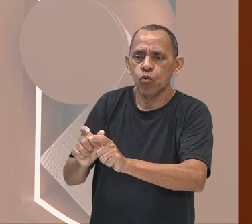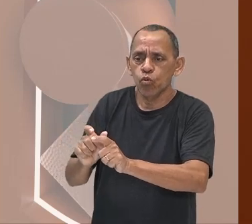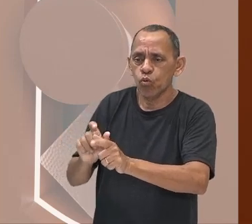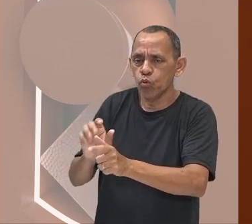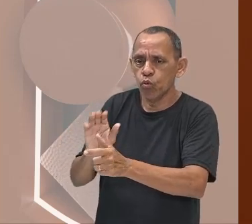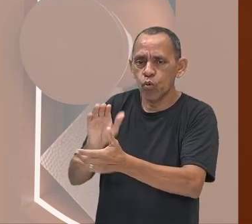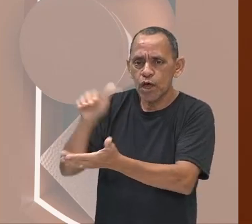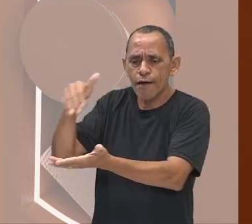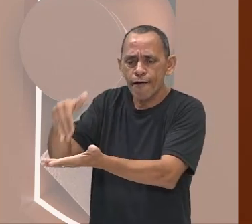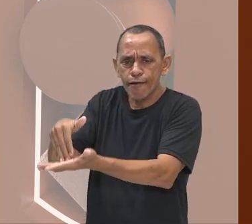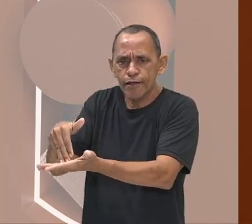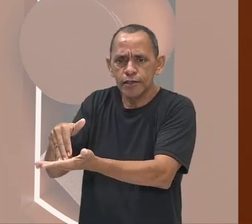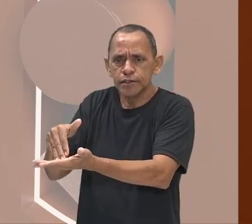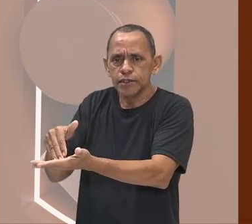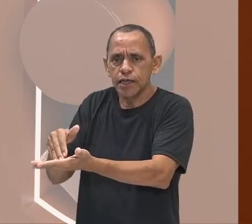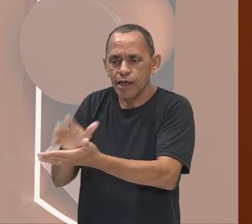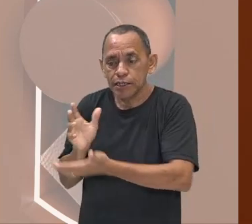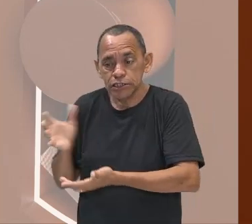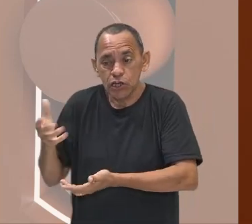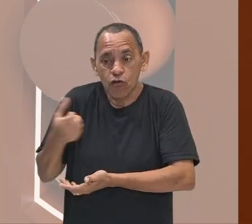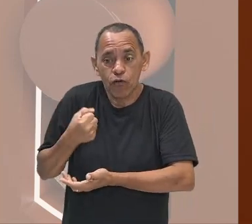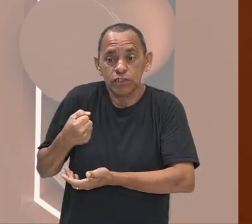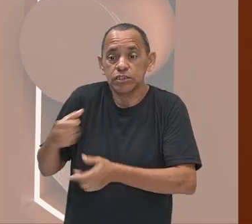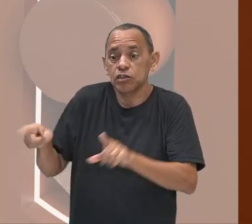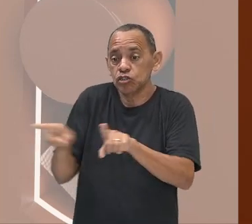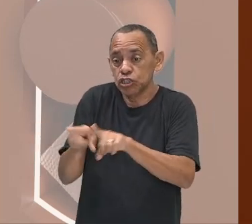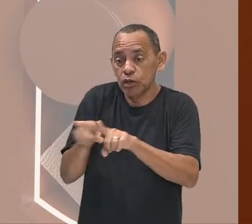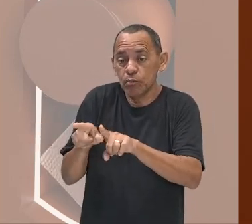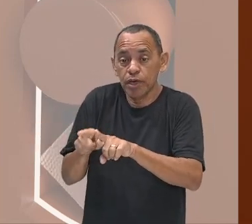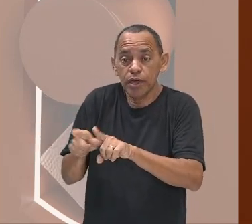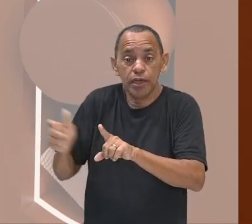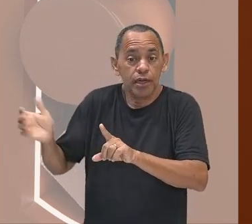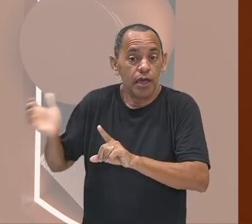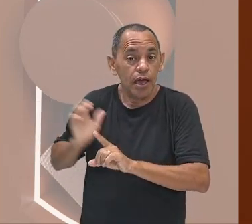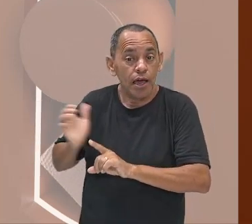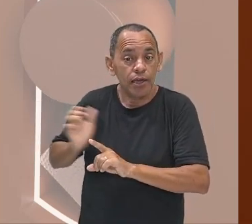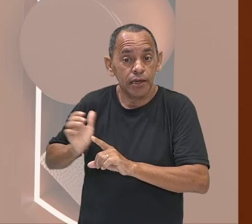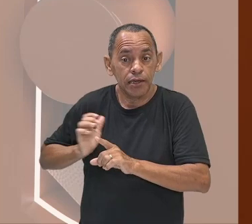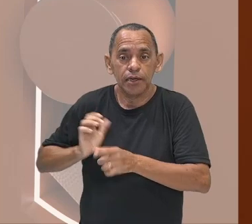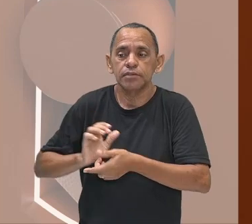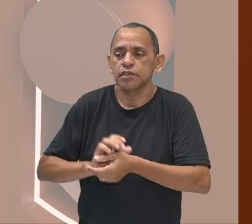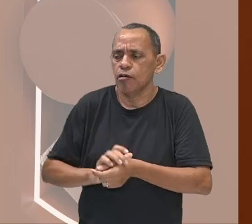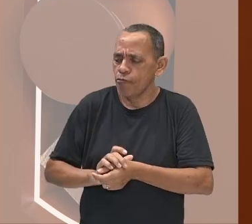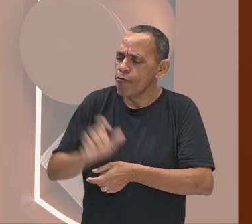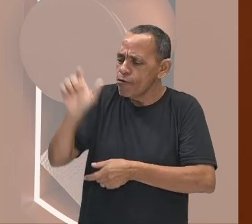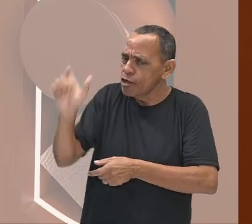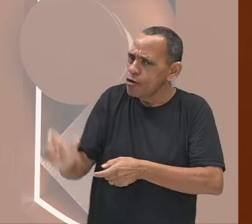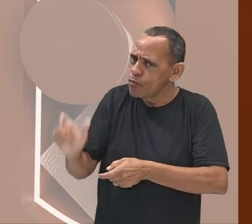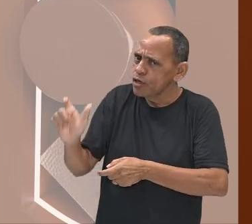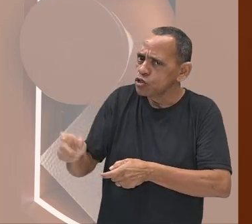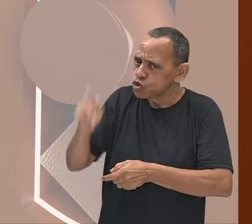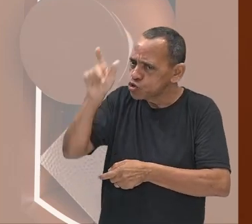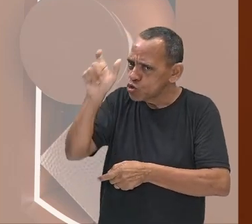a riqueza era um dos sinais de que você era um eleito. E essa